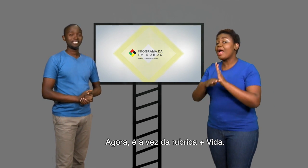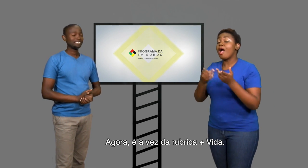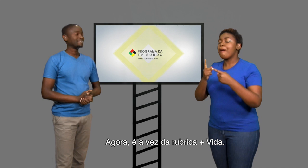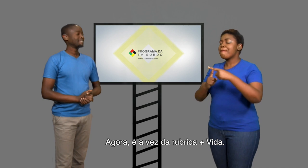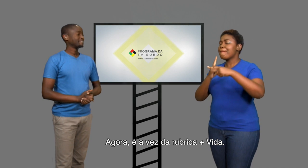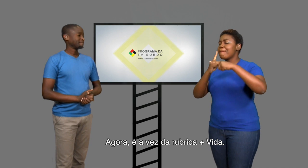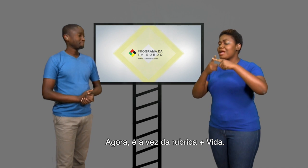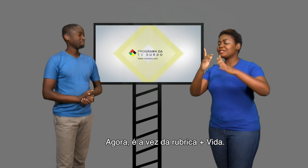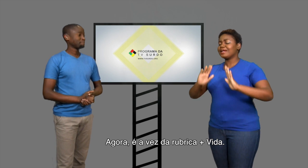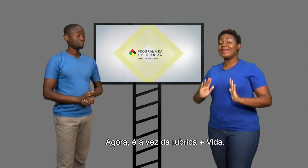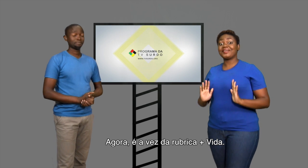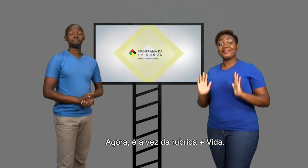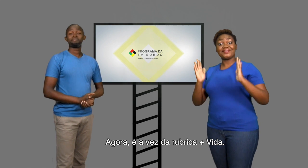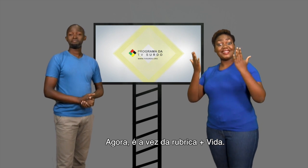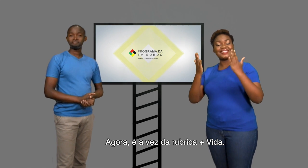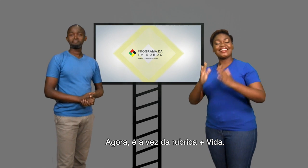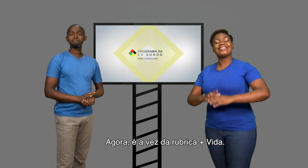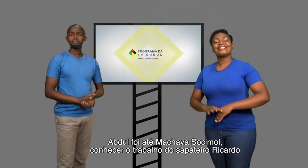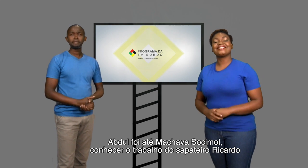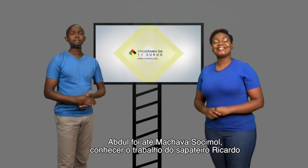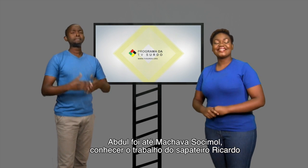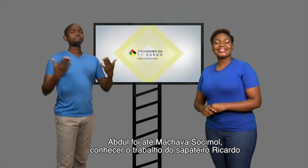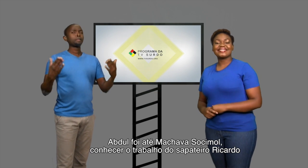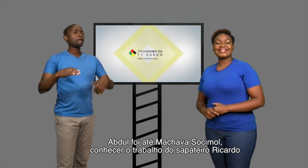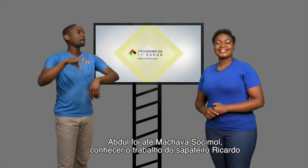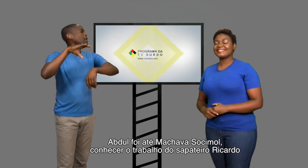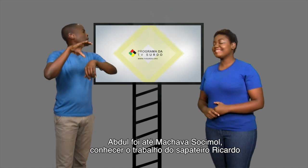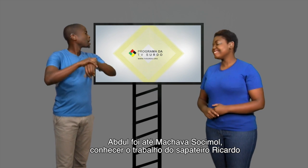vez da rubrica Mais Vida.